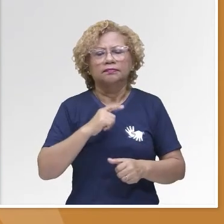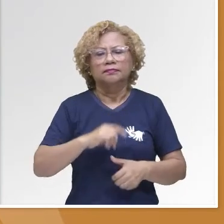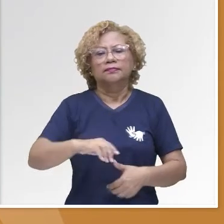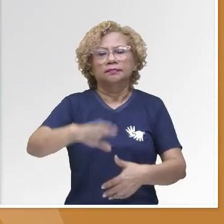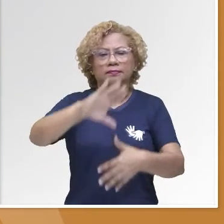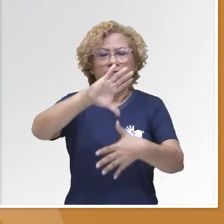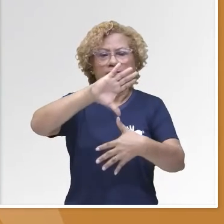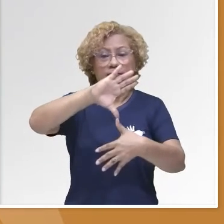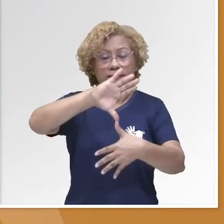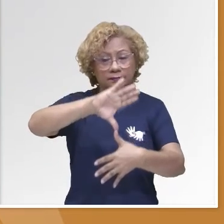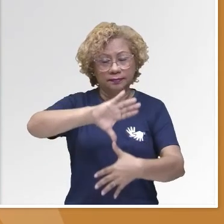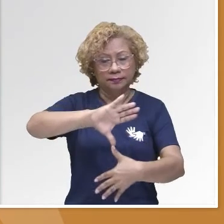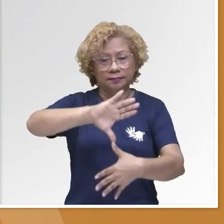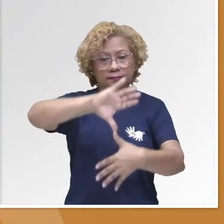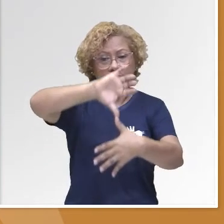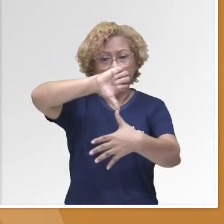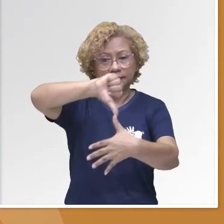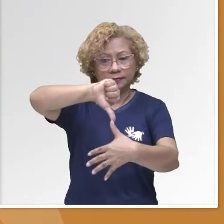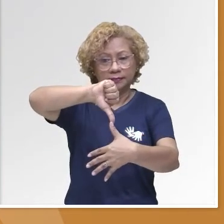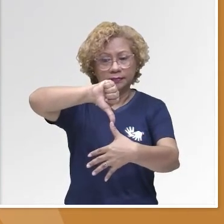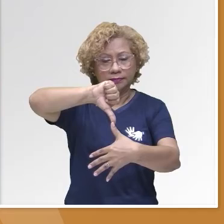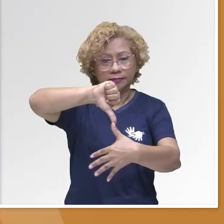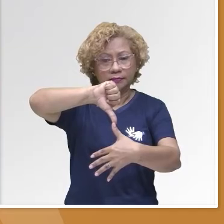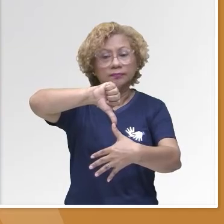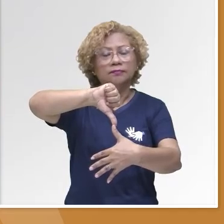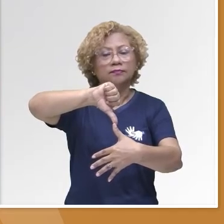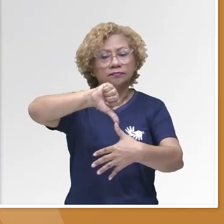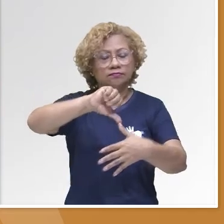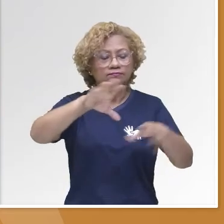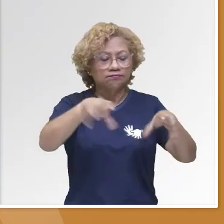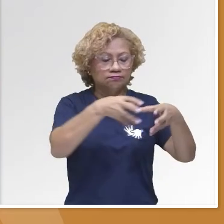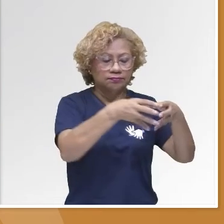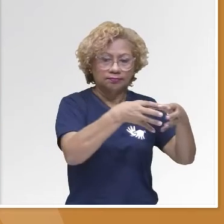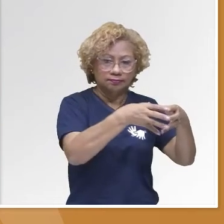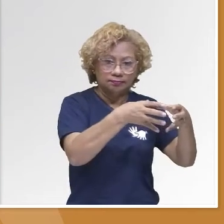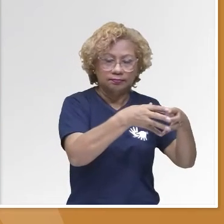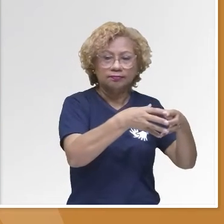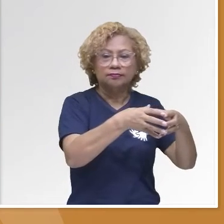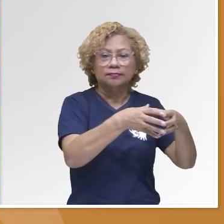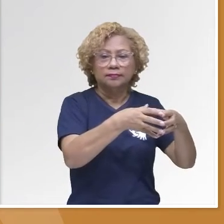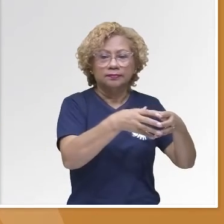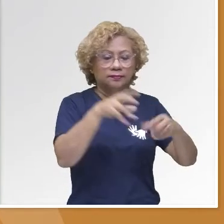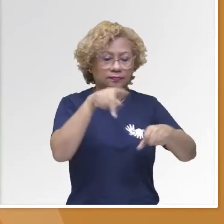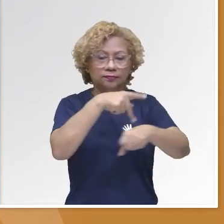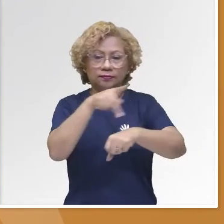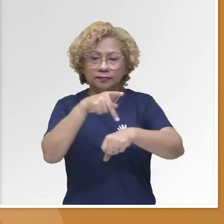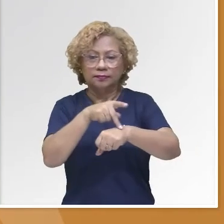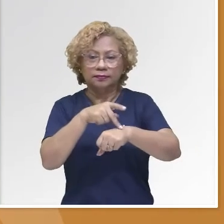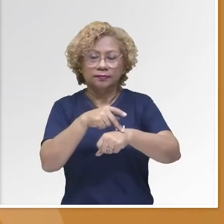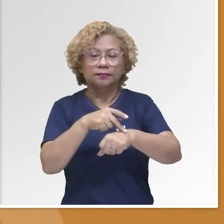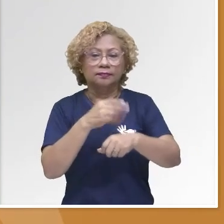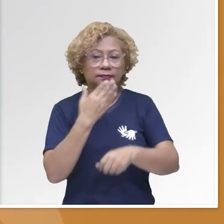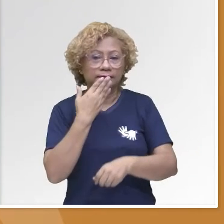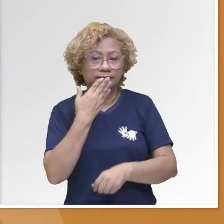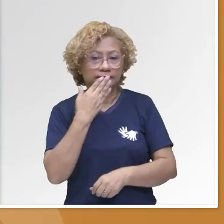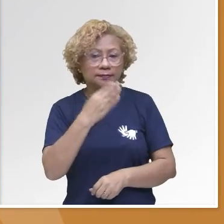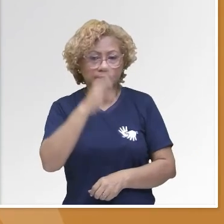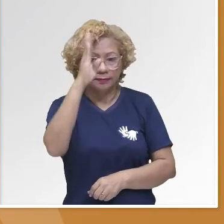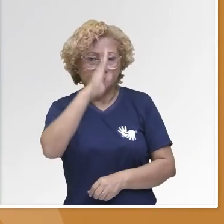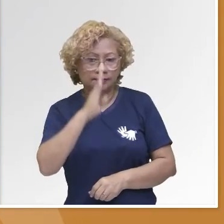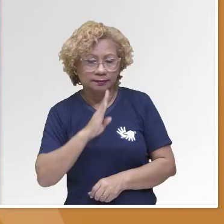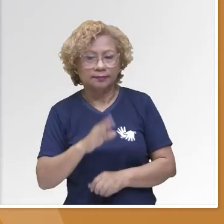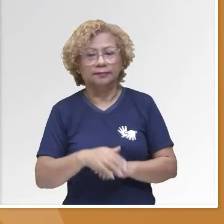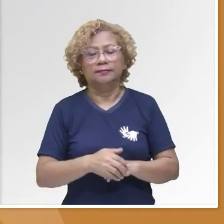Então, vai ocorrer essas associações, principalmente aí dos países vizinhos, para ter esses acordos